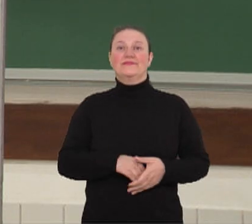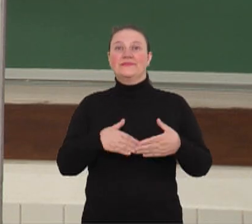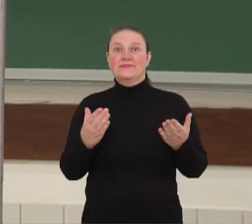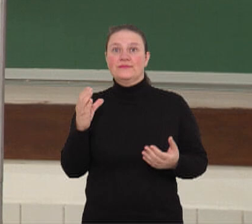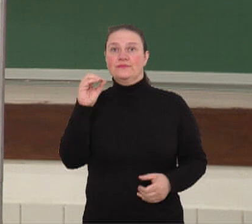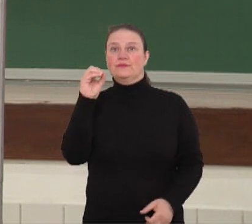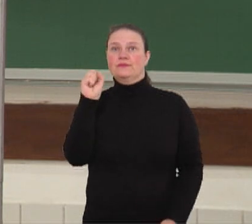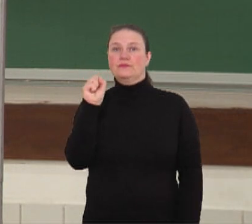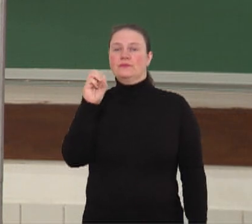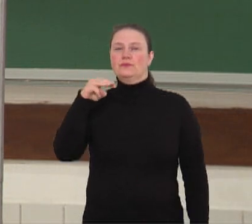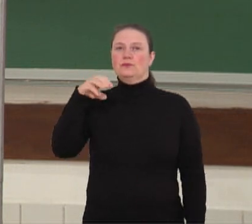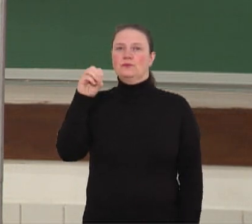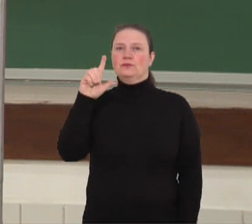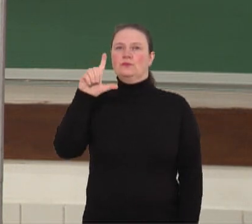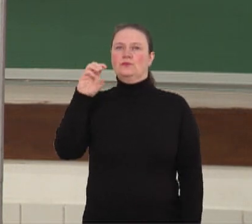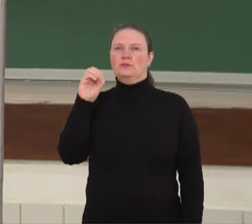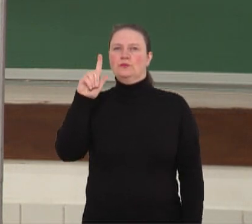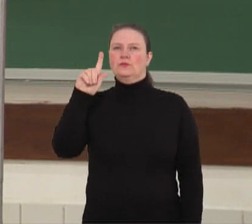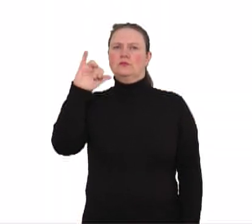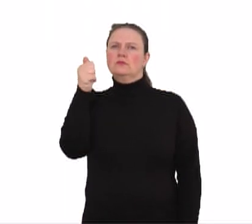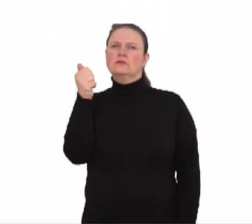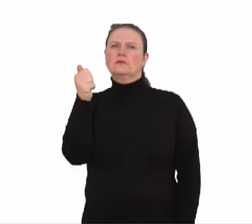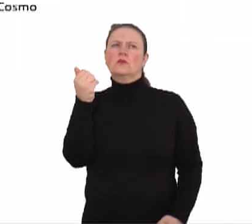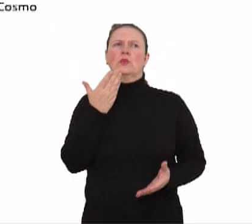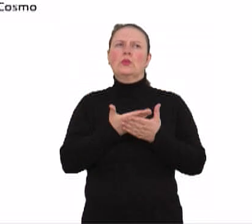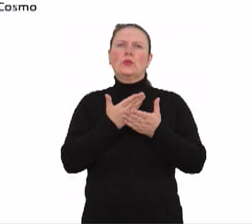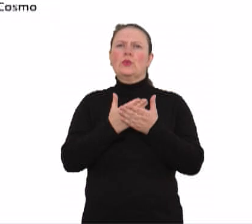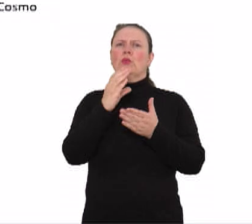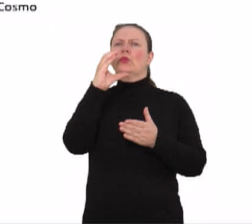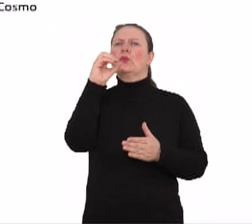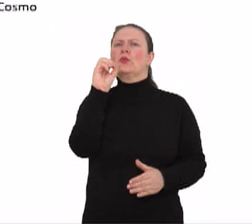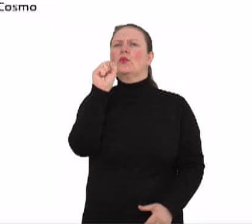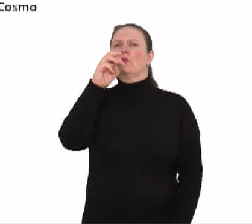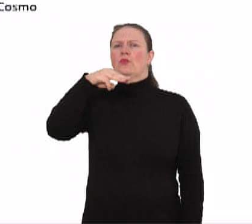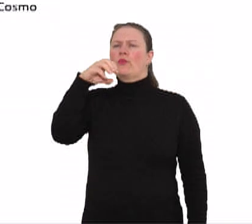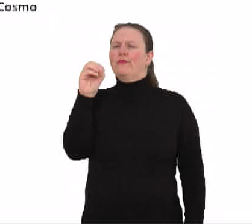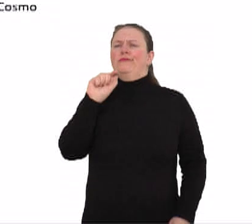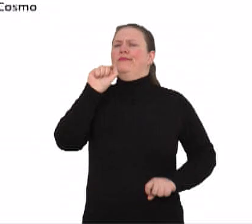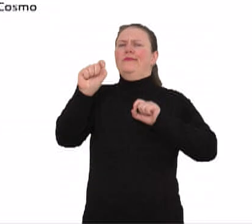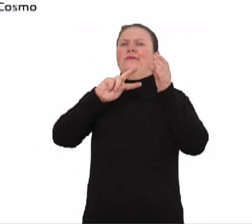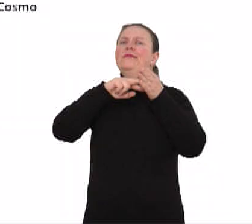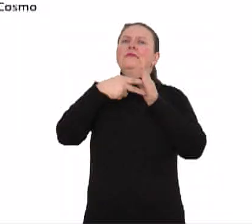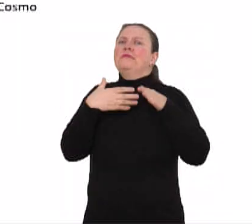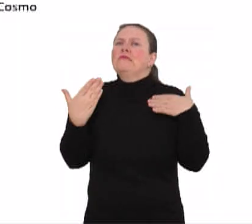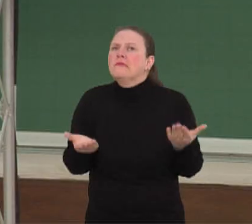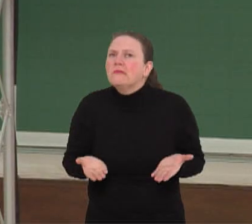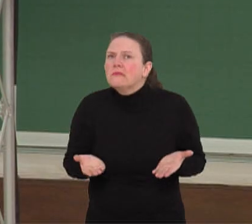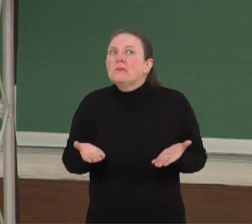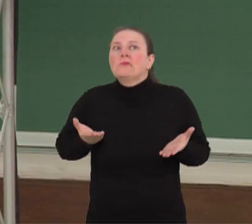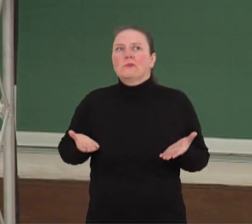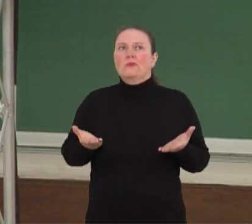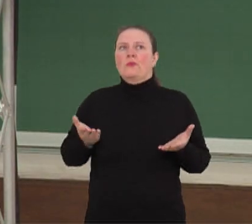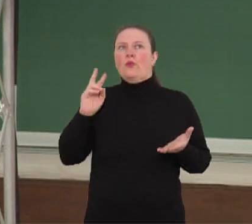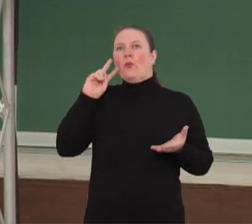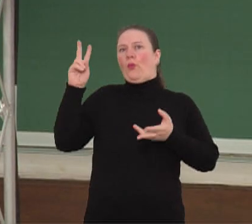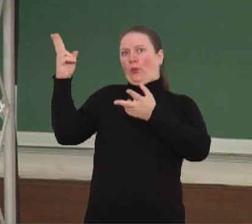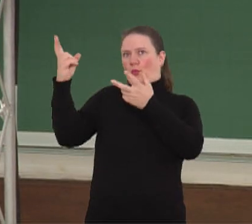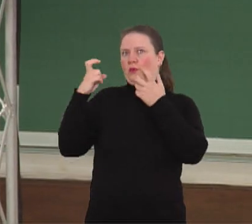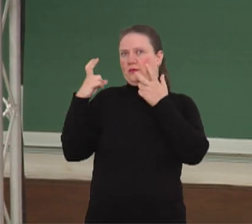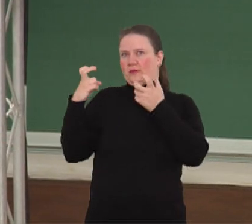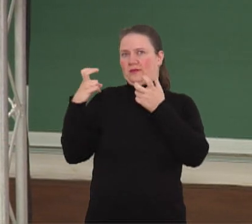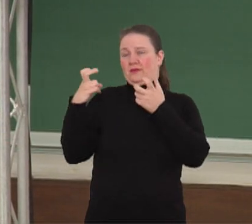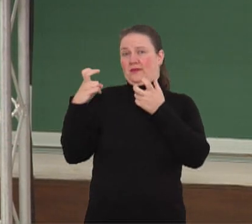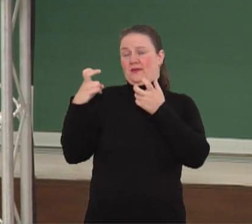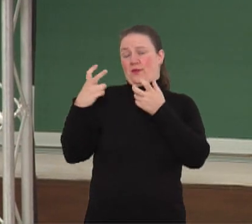Cosmologia, estudo do cosmo. Mas o que é cosmo? Gente, isso aqui é para quem é do meu